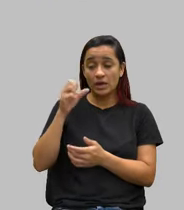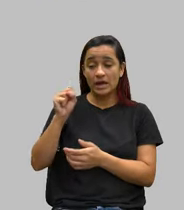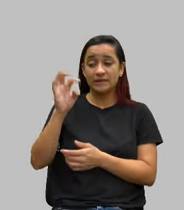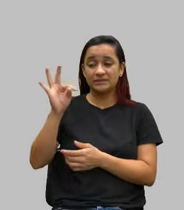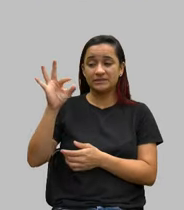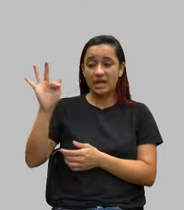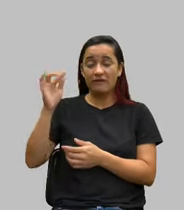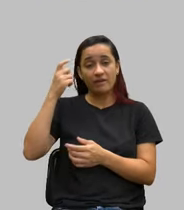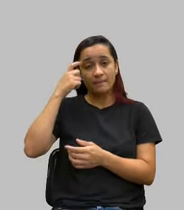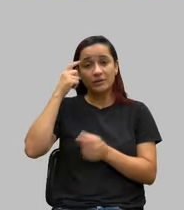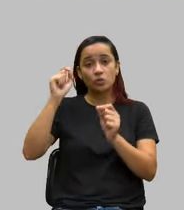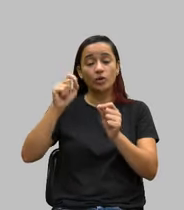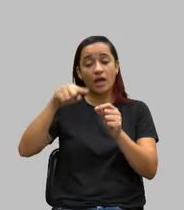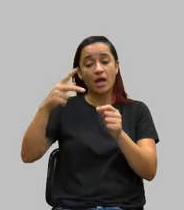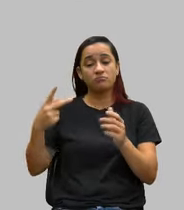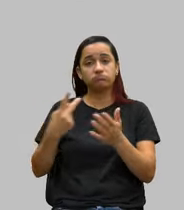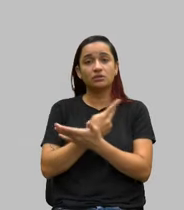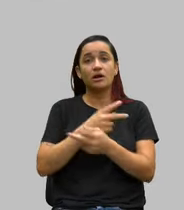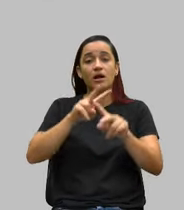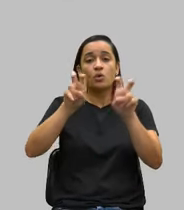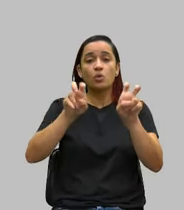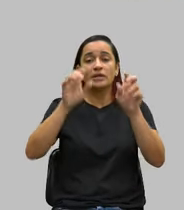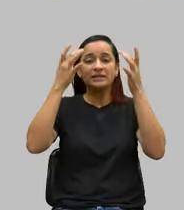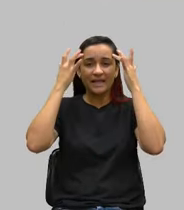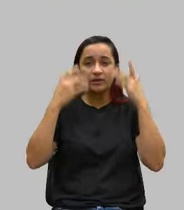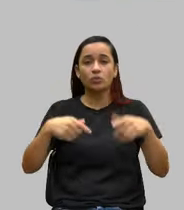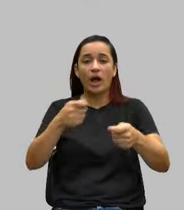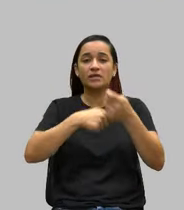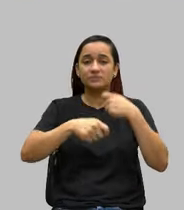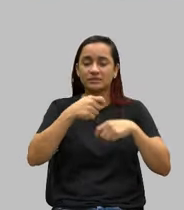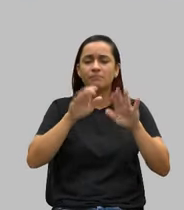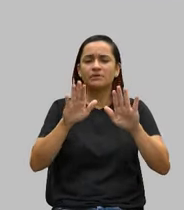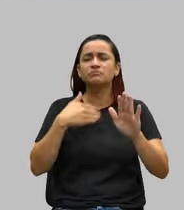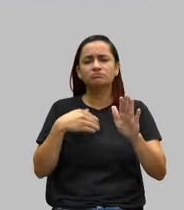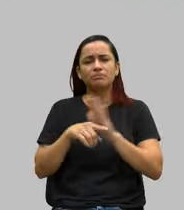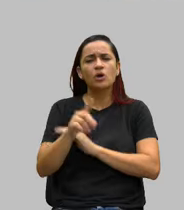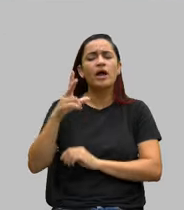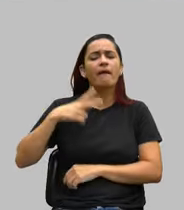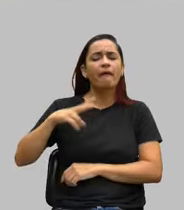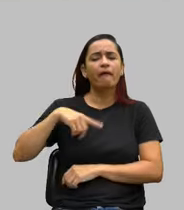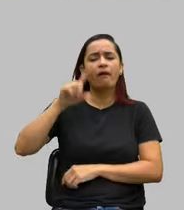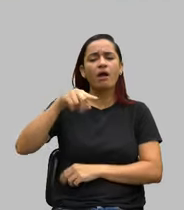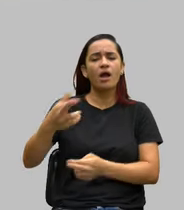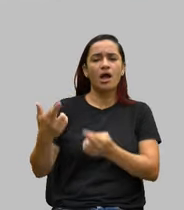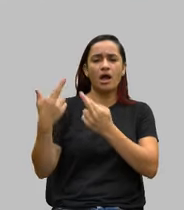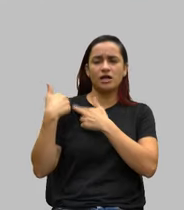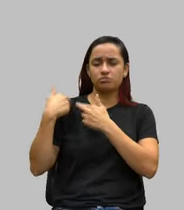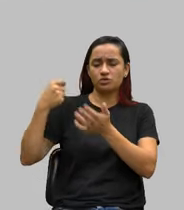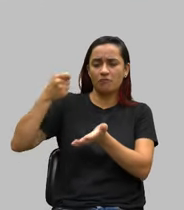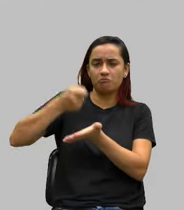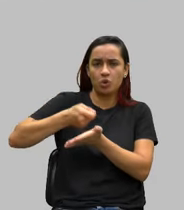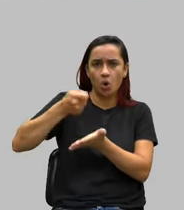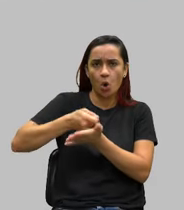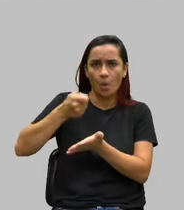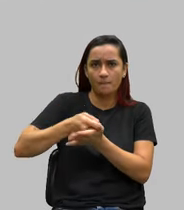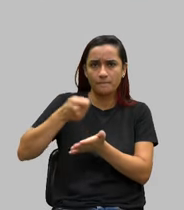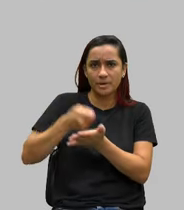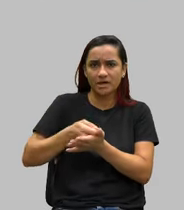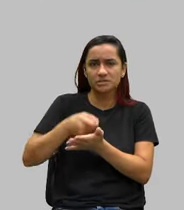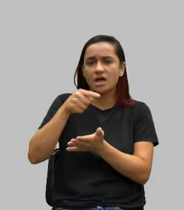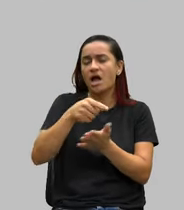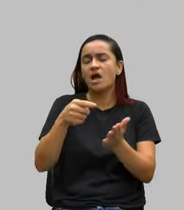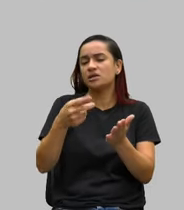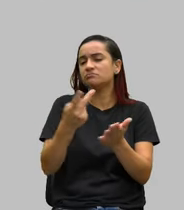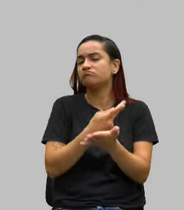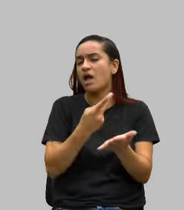natureza administrativa quer falar eu pergunto quem é que quem é que é o responsável pela cobrança dessa dessa irregularidade